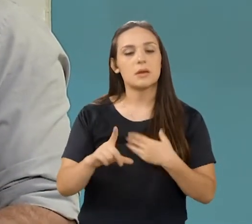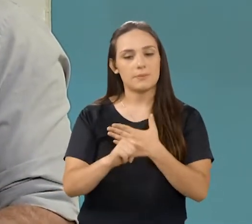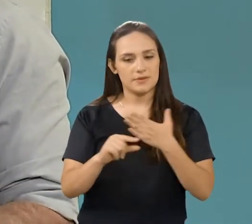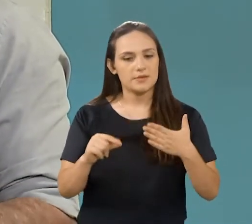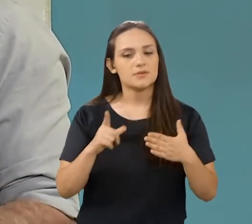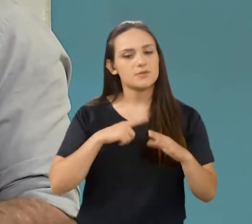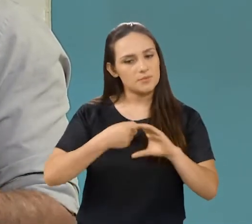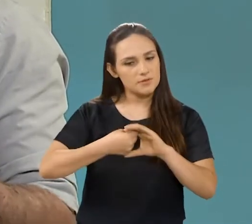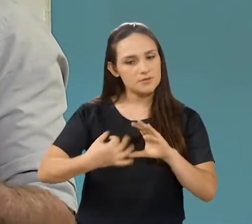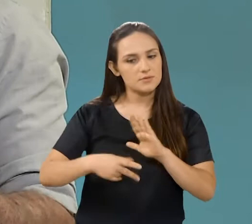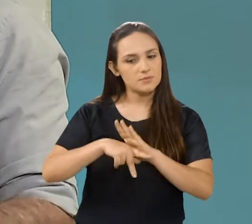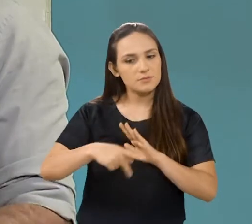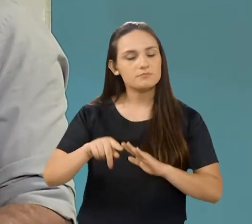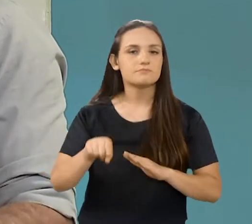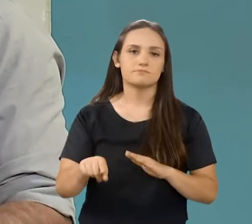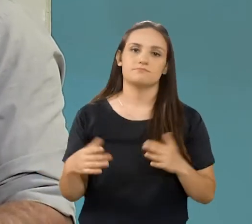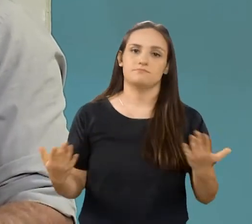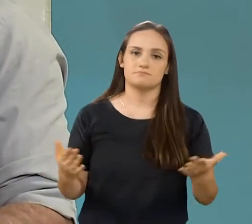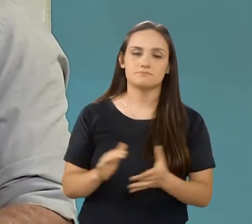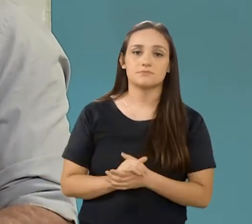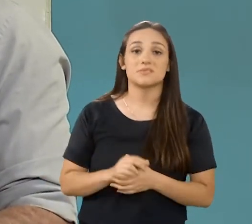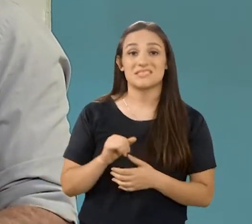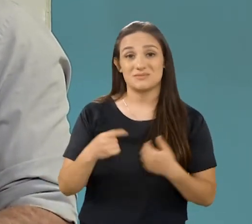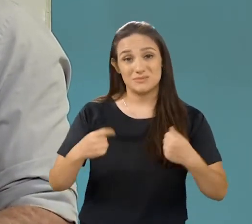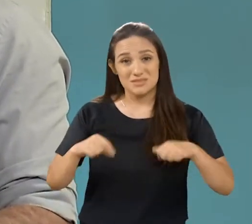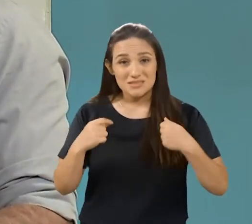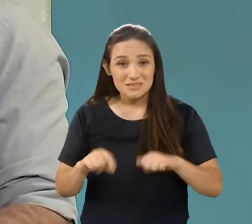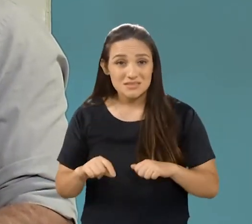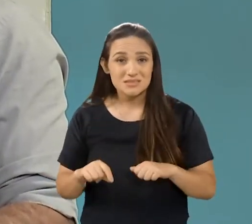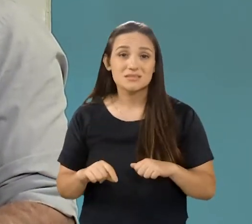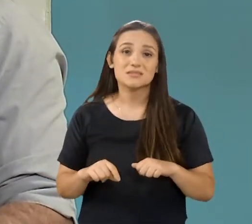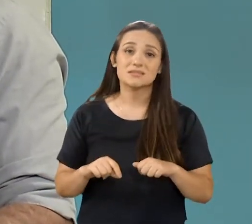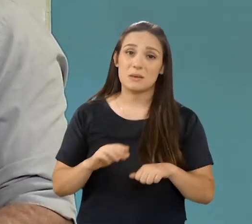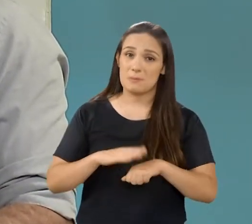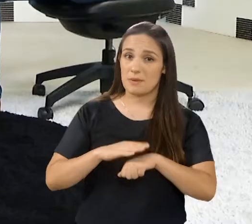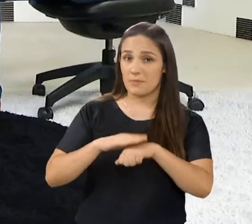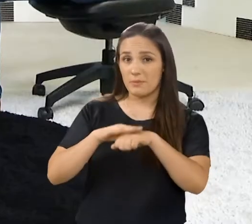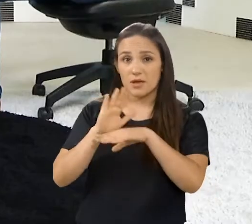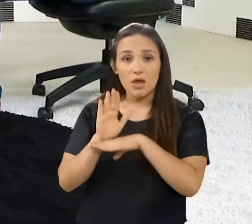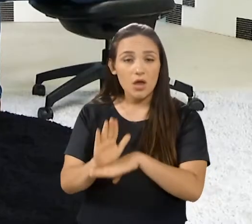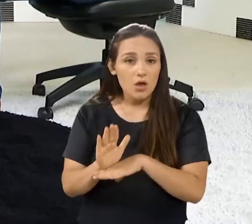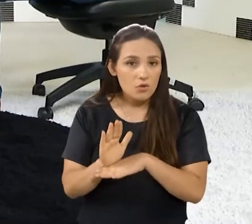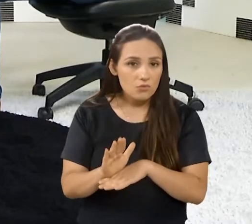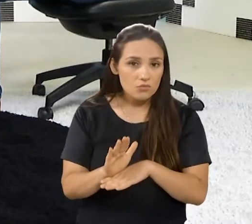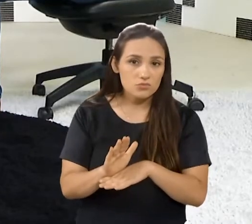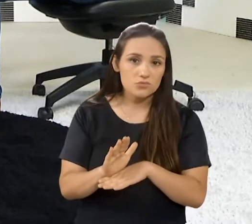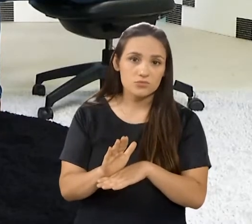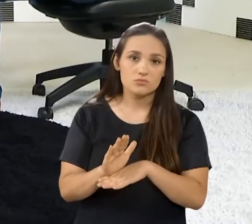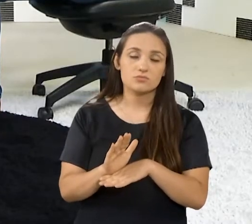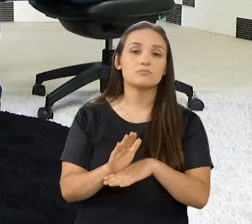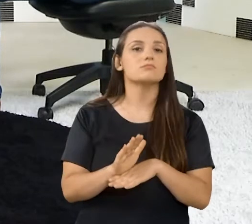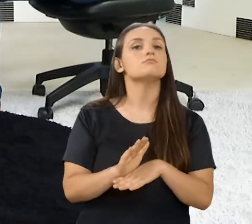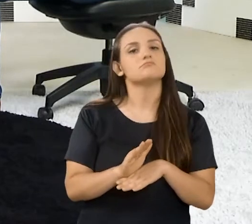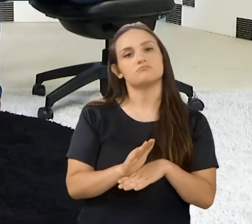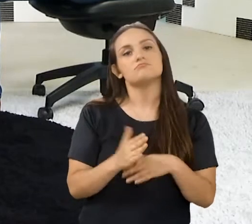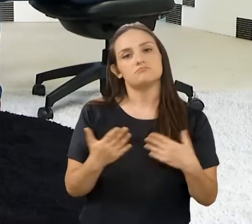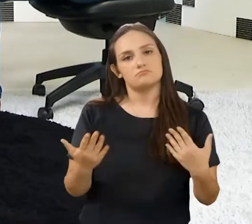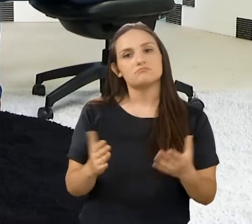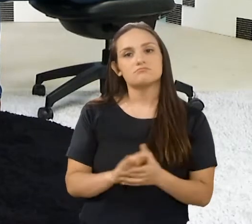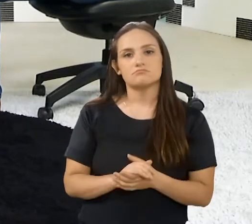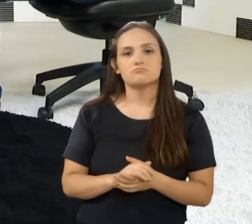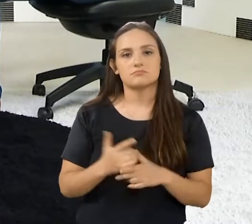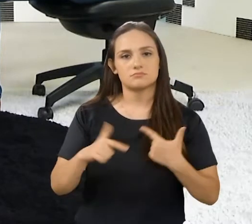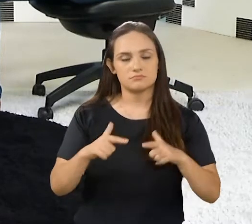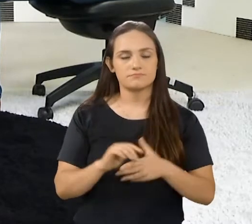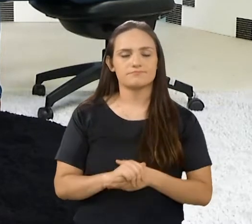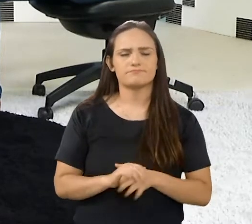vamos avaliar se tiver necessidade de medidas adicionais de recuperação dessa vegetação, da flora, que for possível, a gente vai trabalhar.